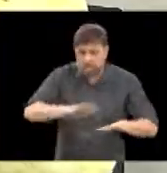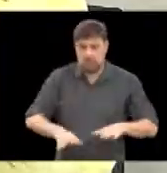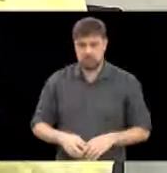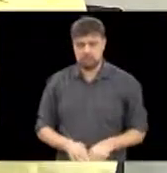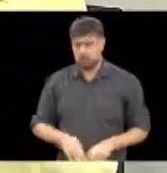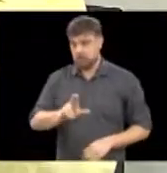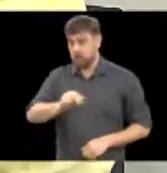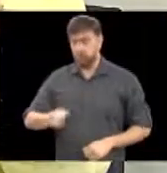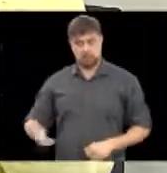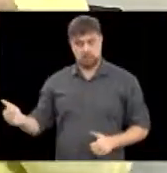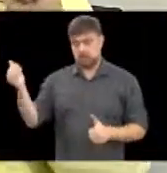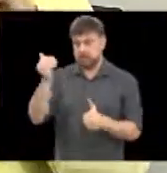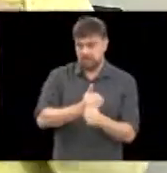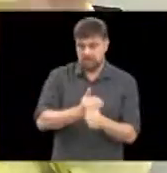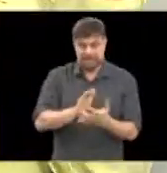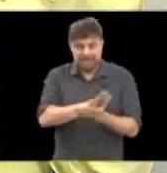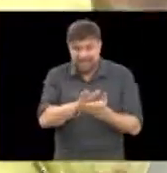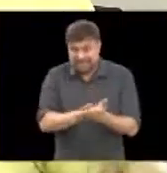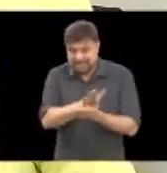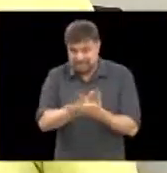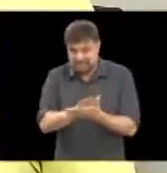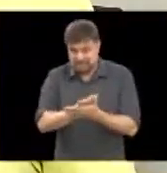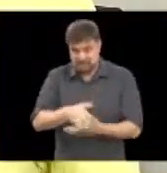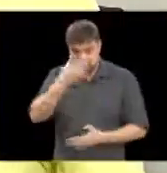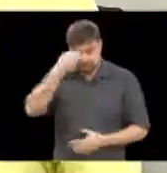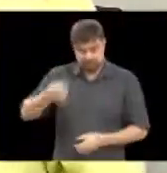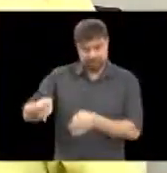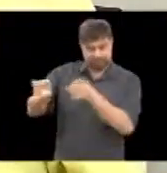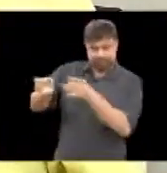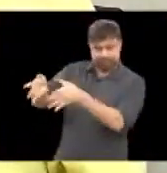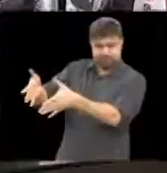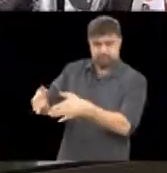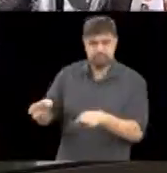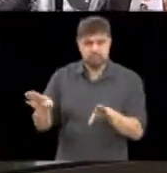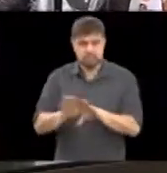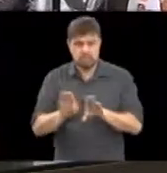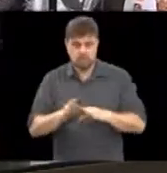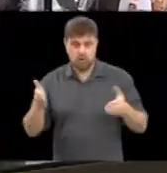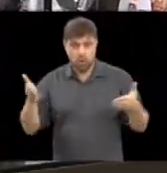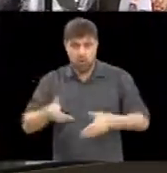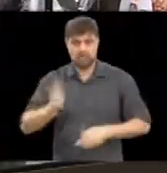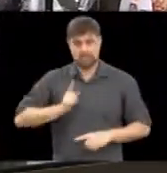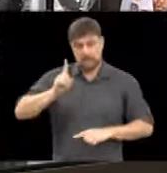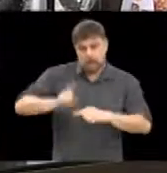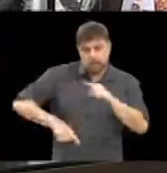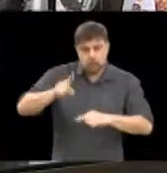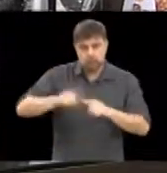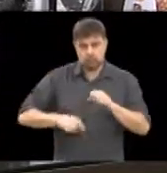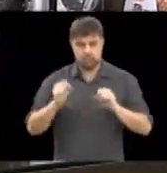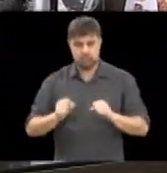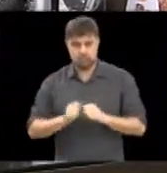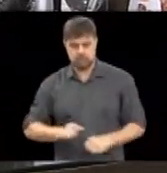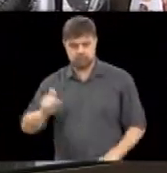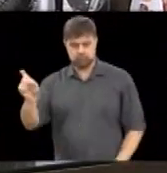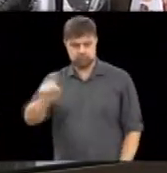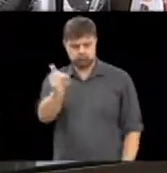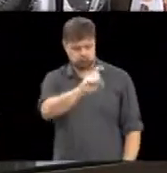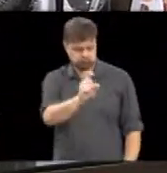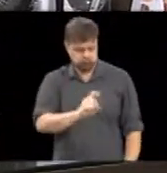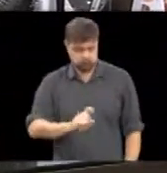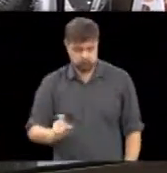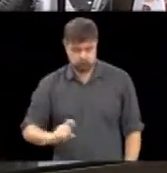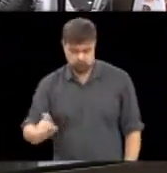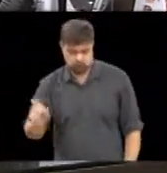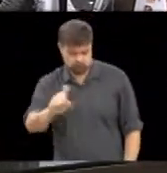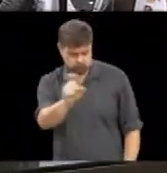não colocar mais, né? Faxina mesmo, tirar e esquece. E tem também hoje em dia produtos que você pode estar,